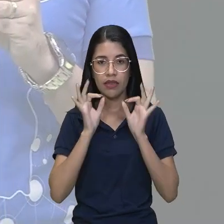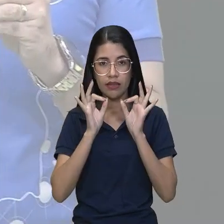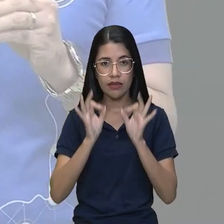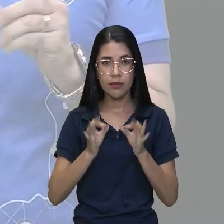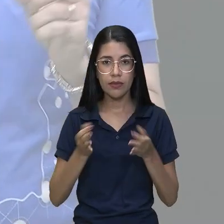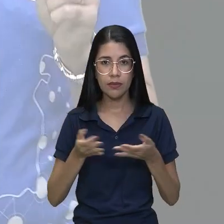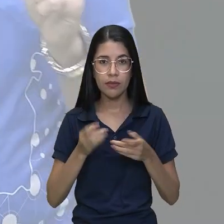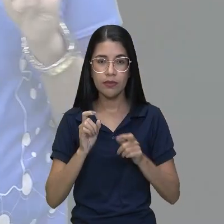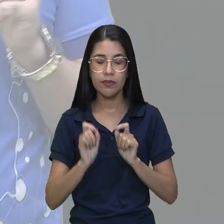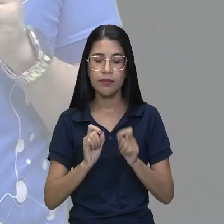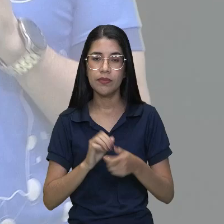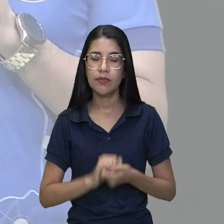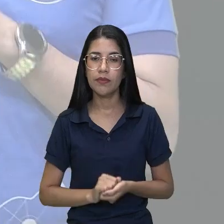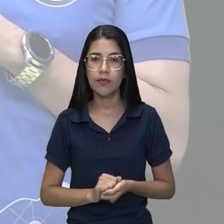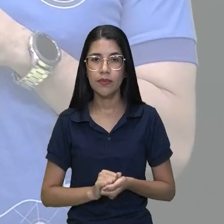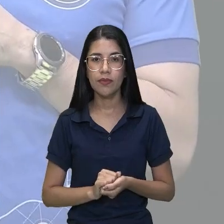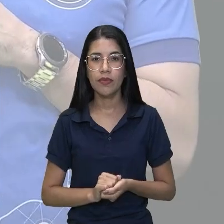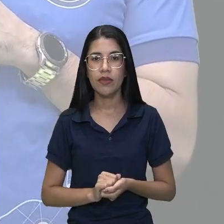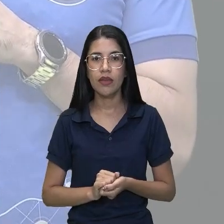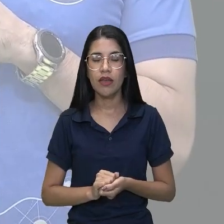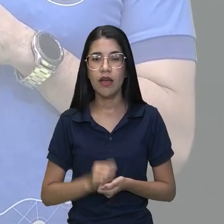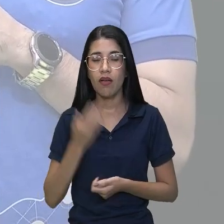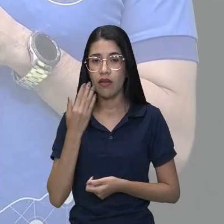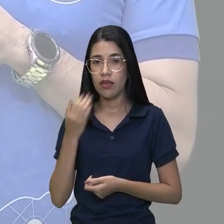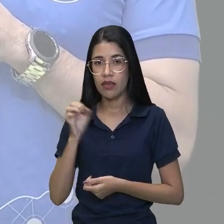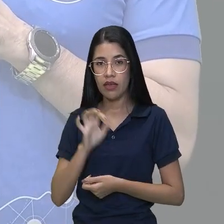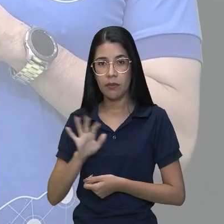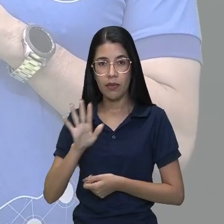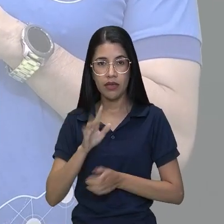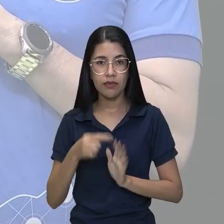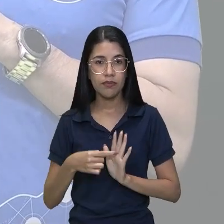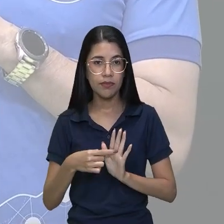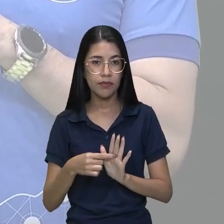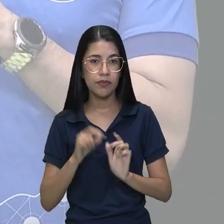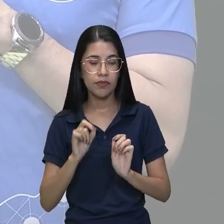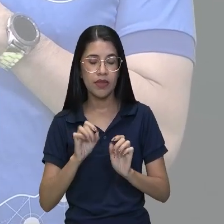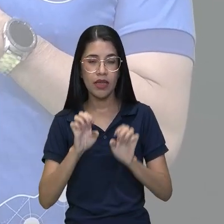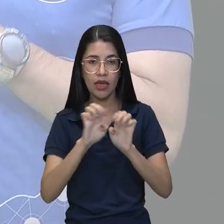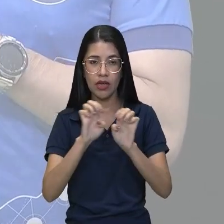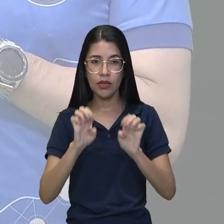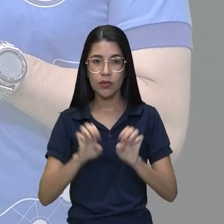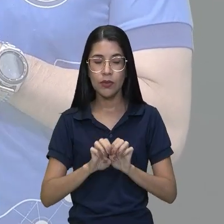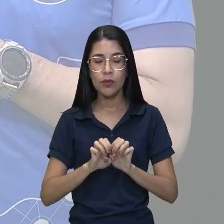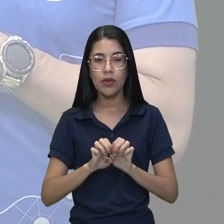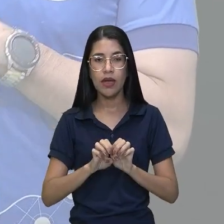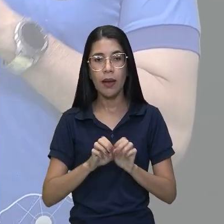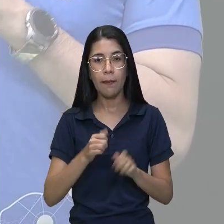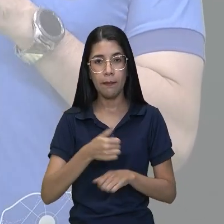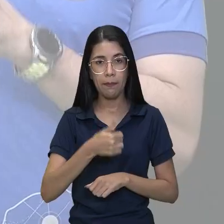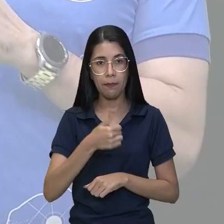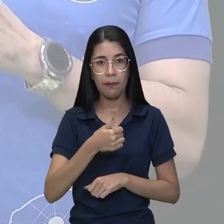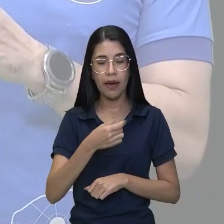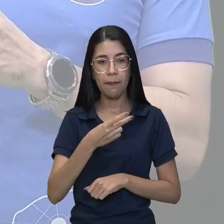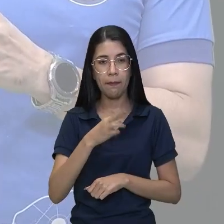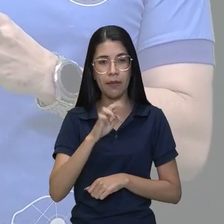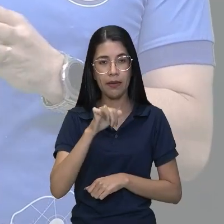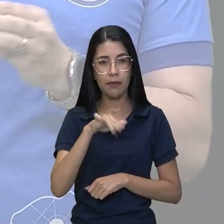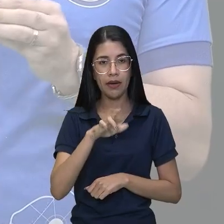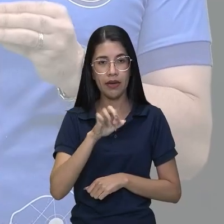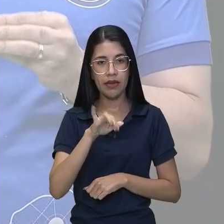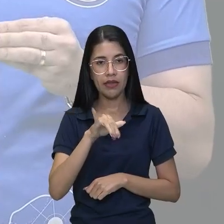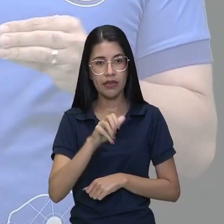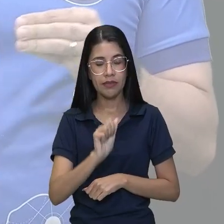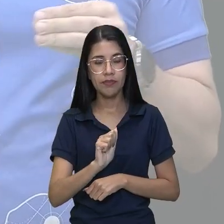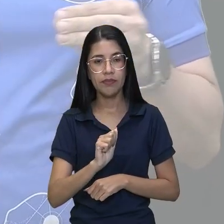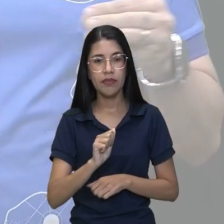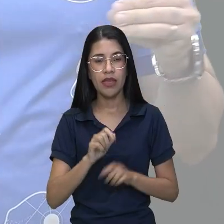a gente tem aqui, que você está vendo, tá? Nós temos a estrutura primária. A estrutura primária, ela é